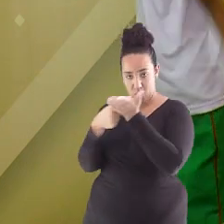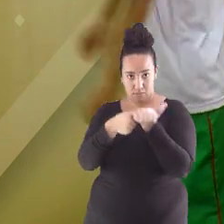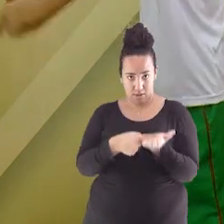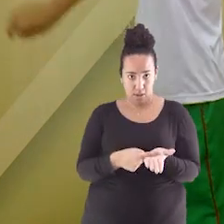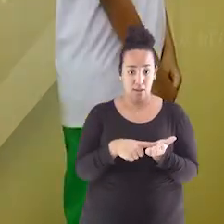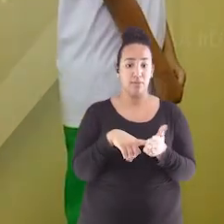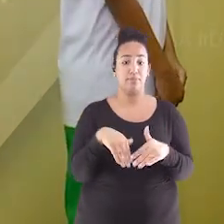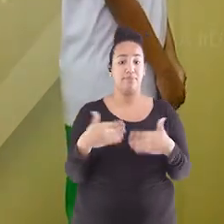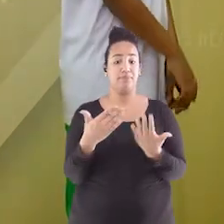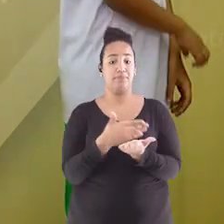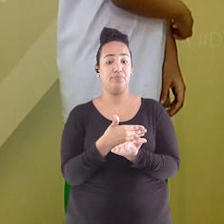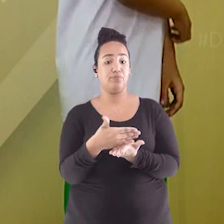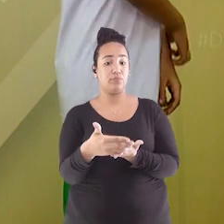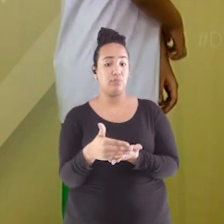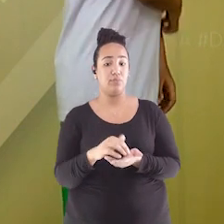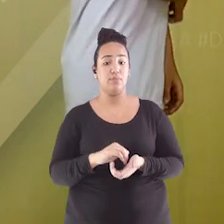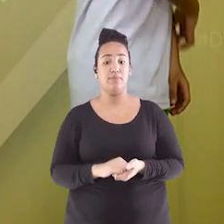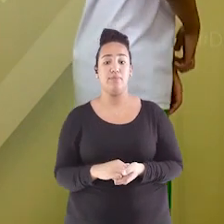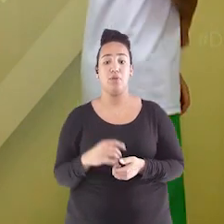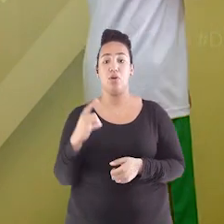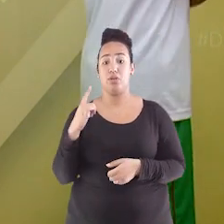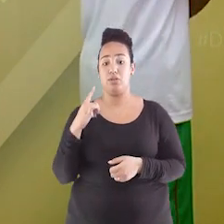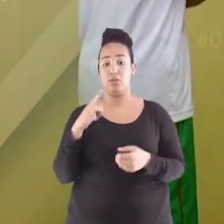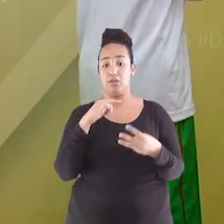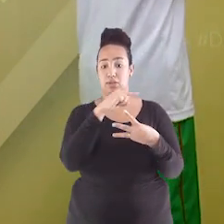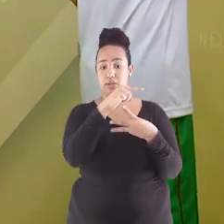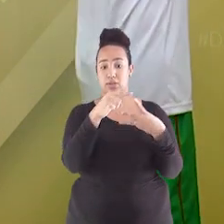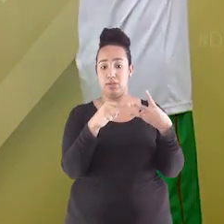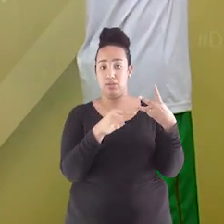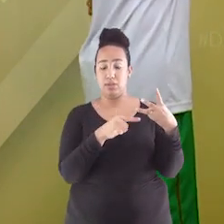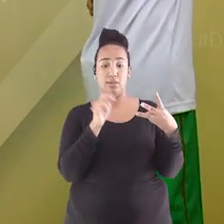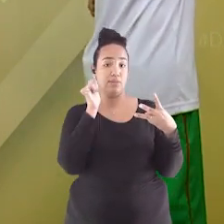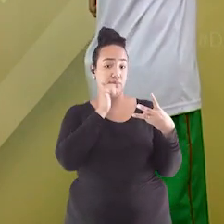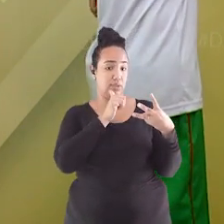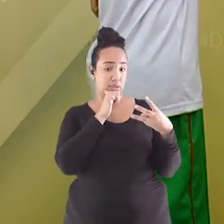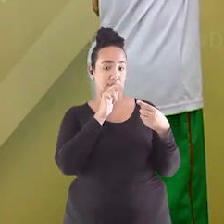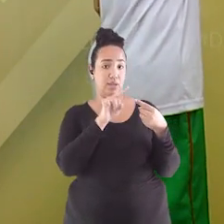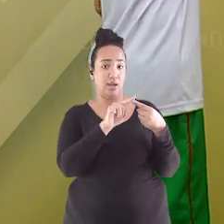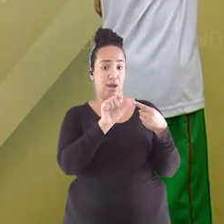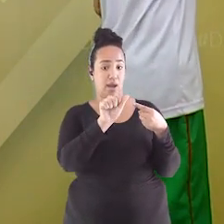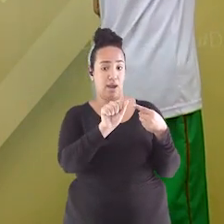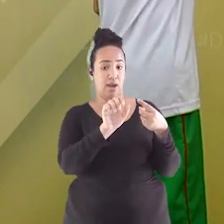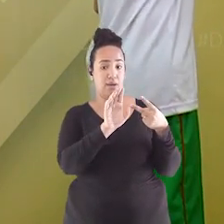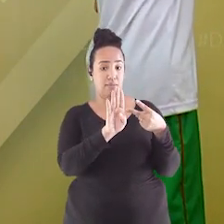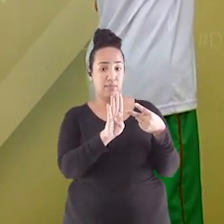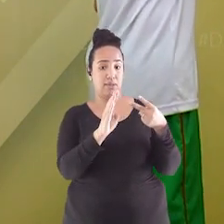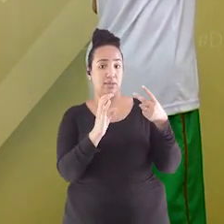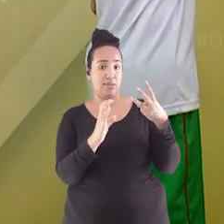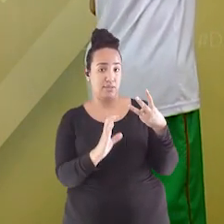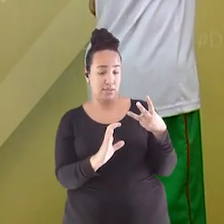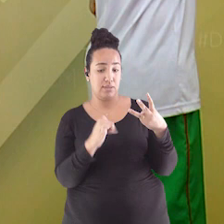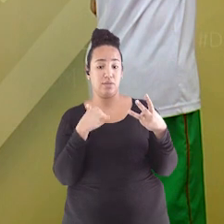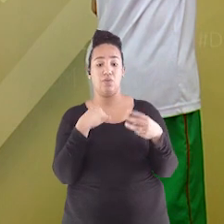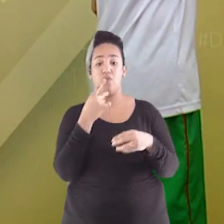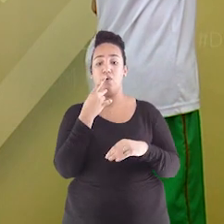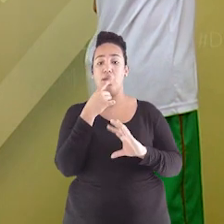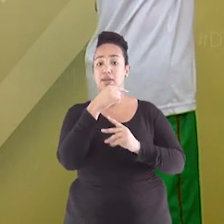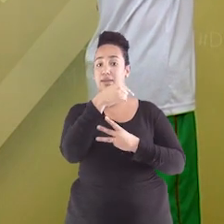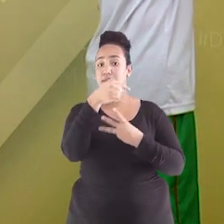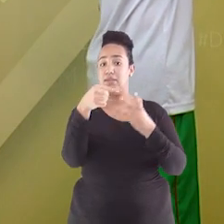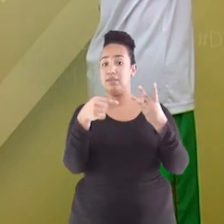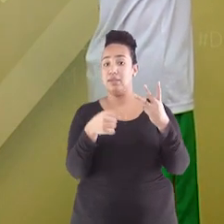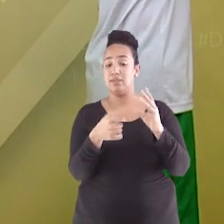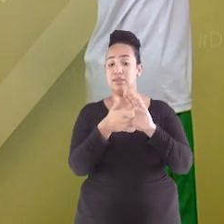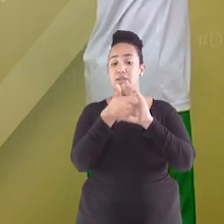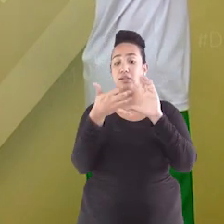Então vamos lá. Nós temos três meninas. Menina A, menina B e menina C. Eu vou dizer três características e você